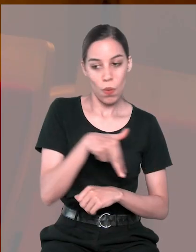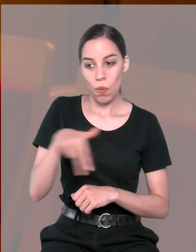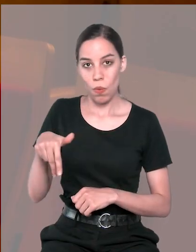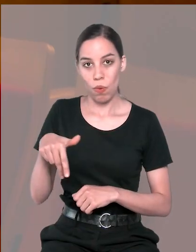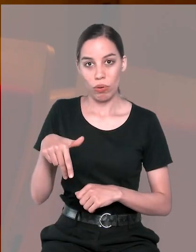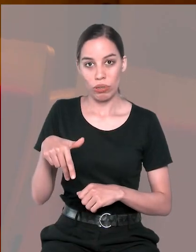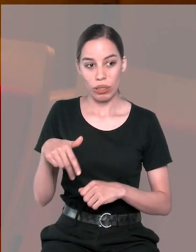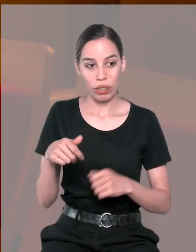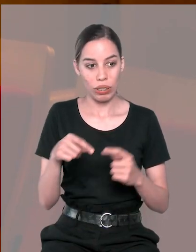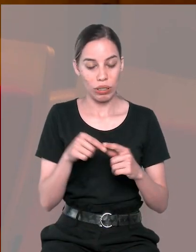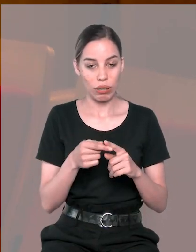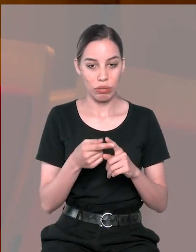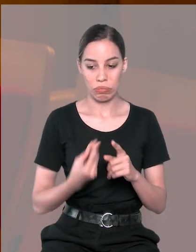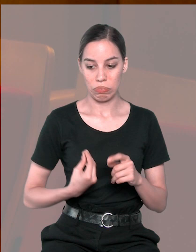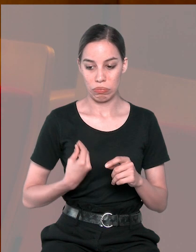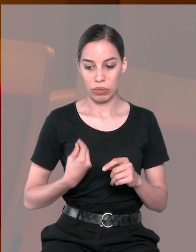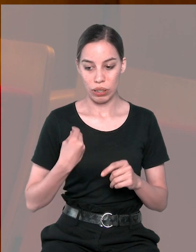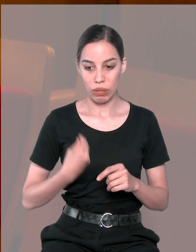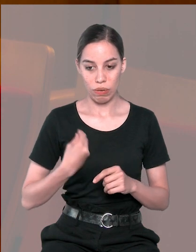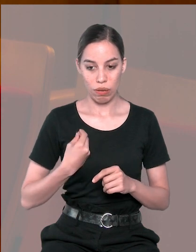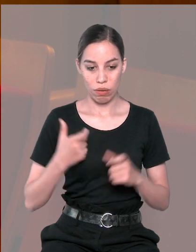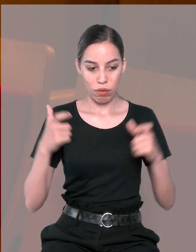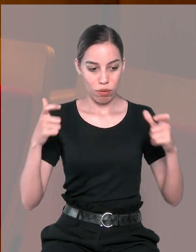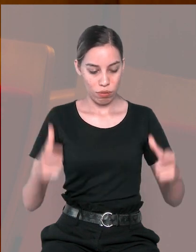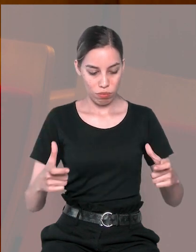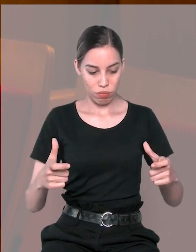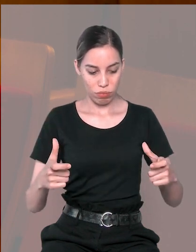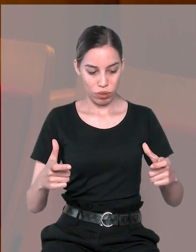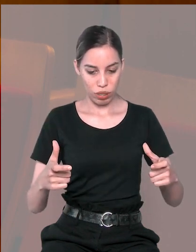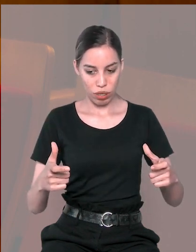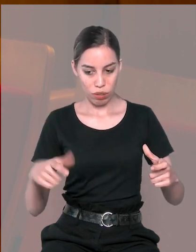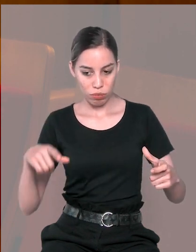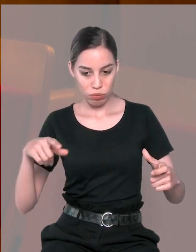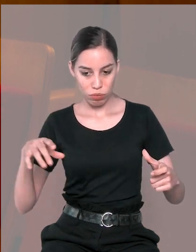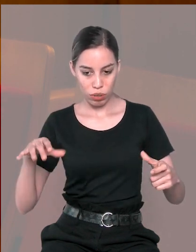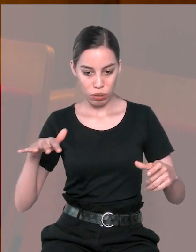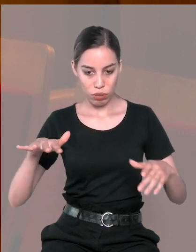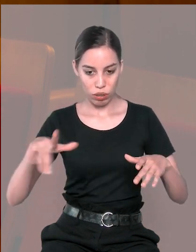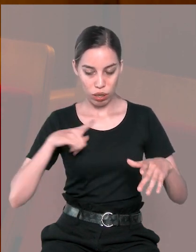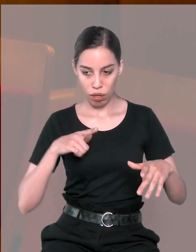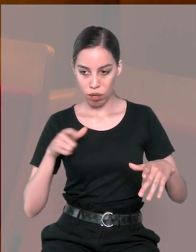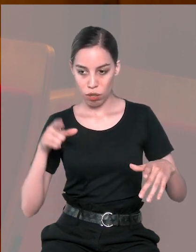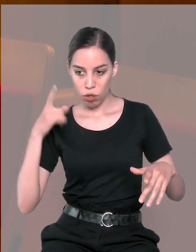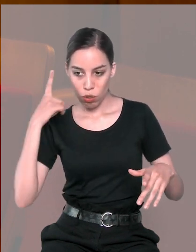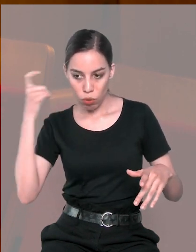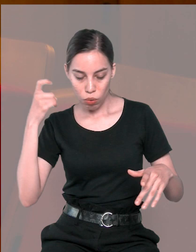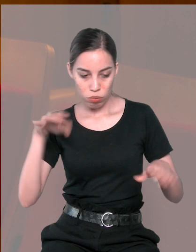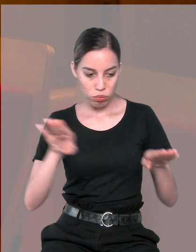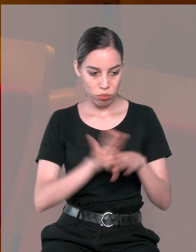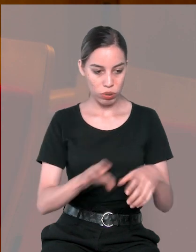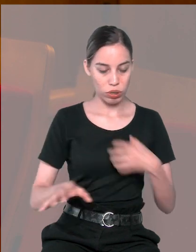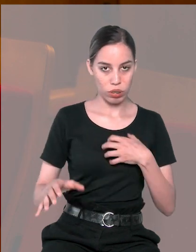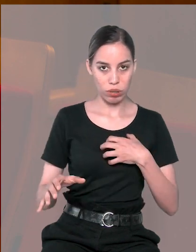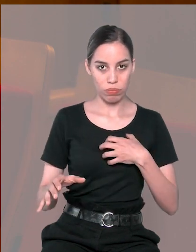báscula prolongadamente entre o som e o sentido. Um espectador assiste pensativamente à palestra. O